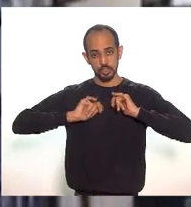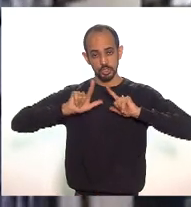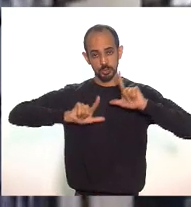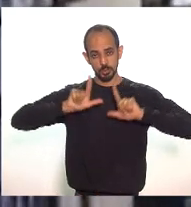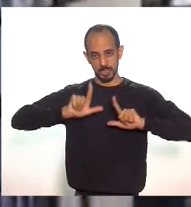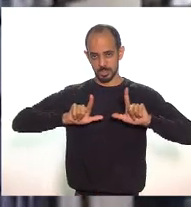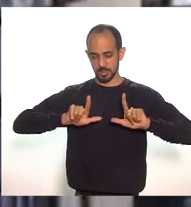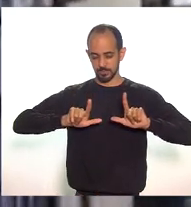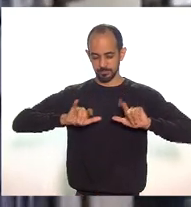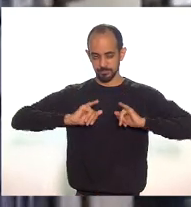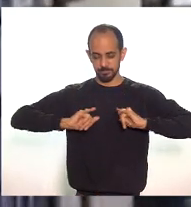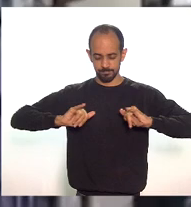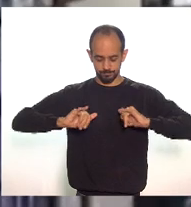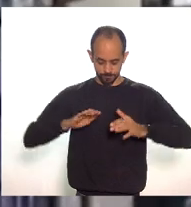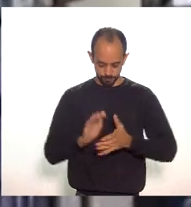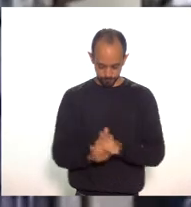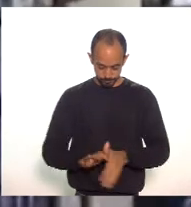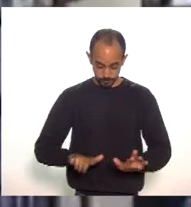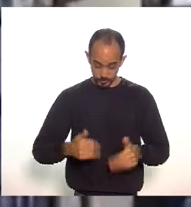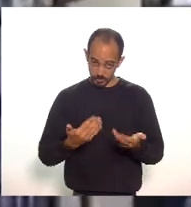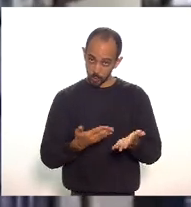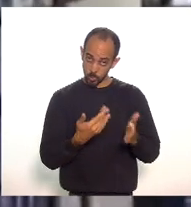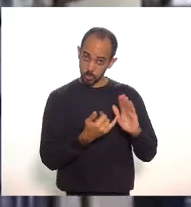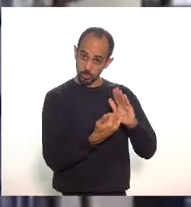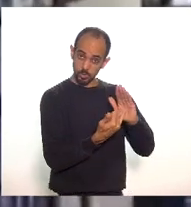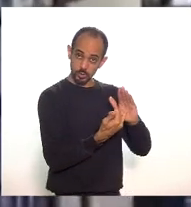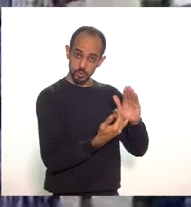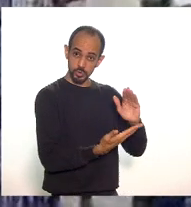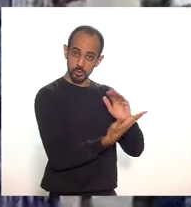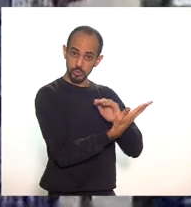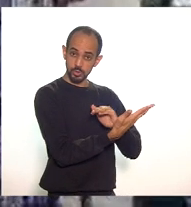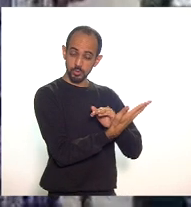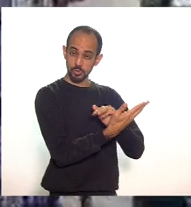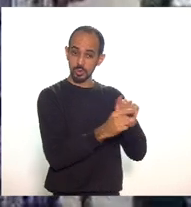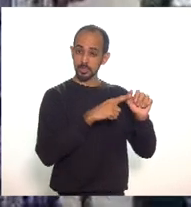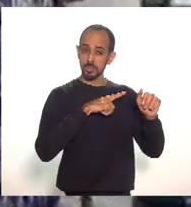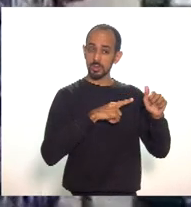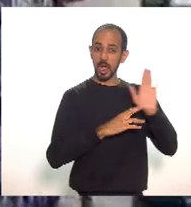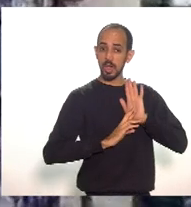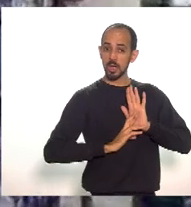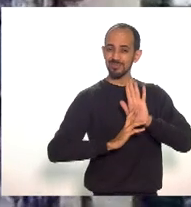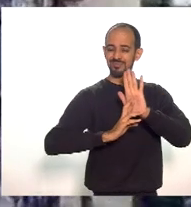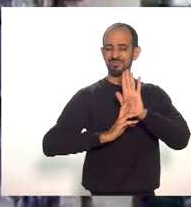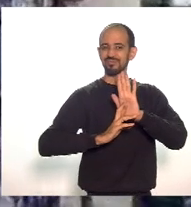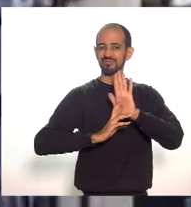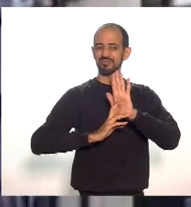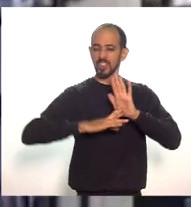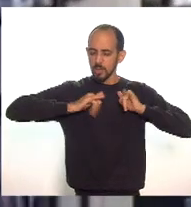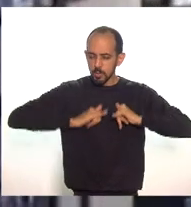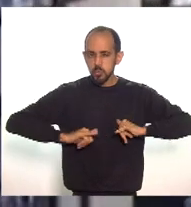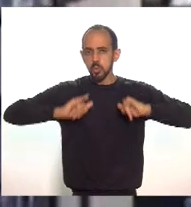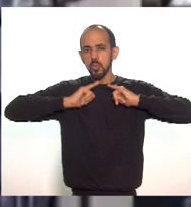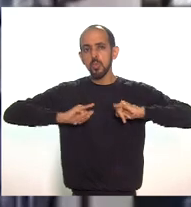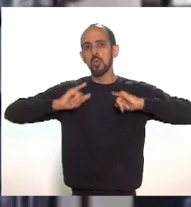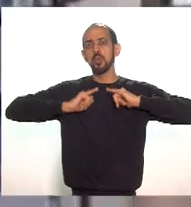dizer entidades e o representação expressiva